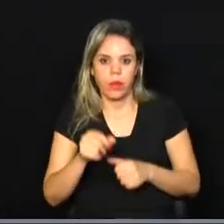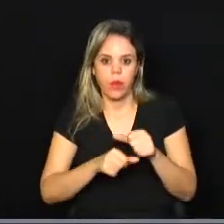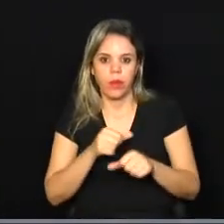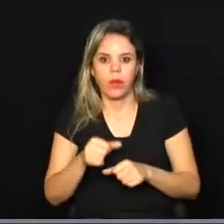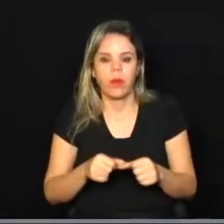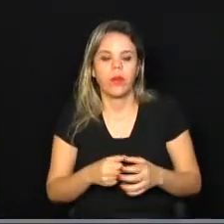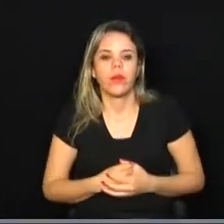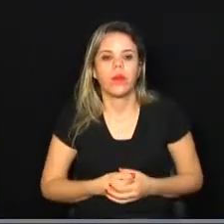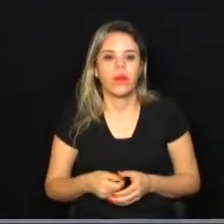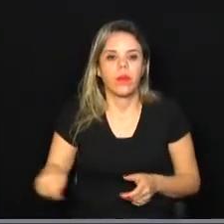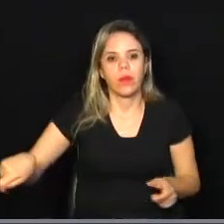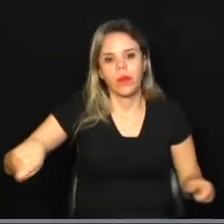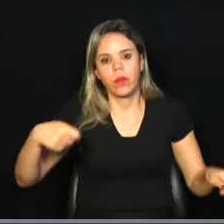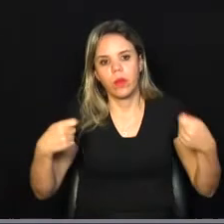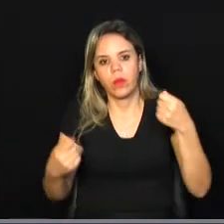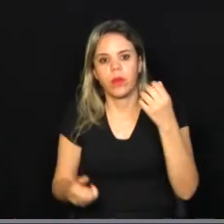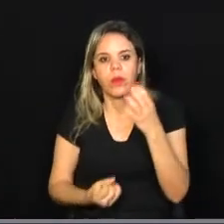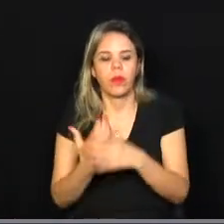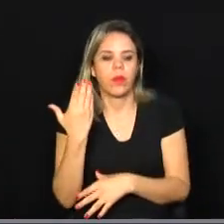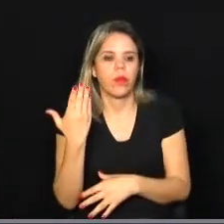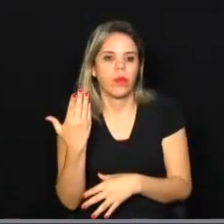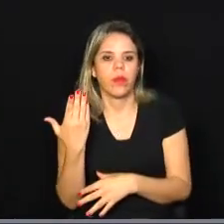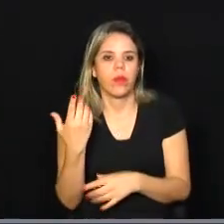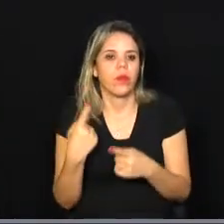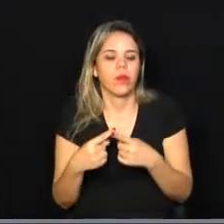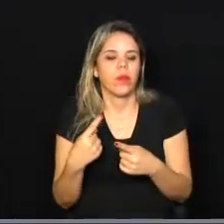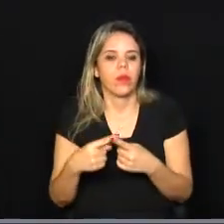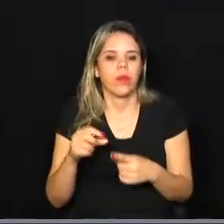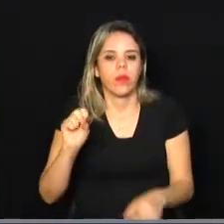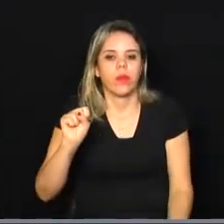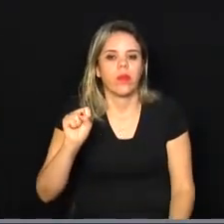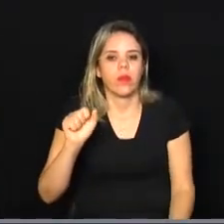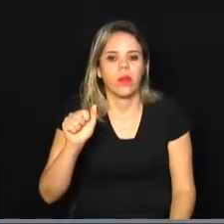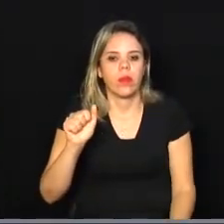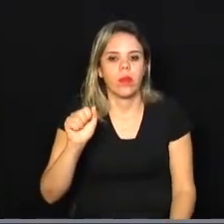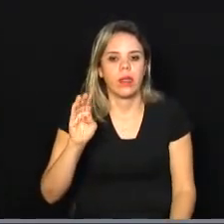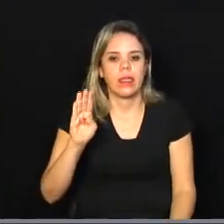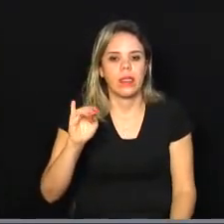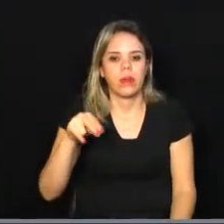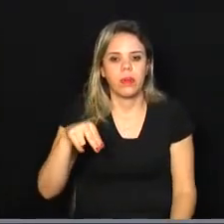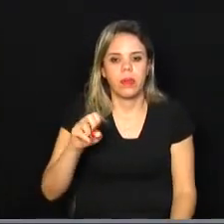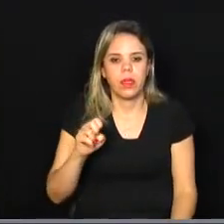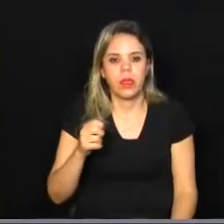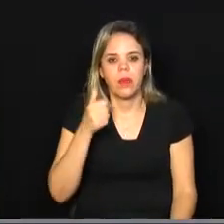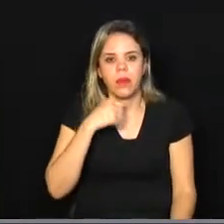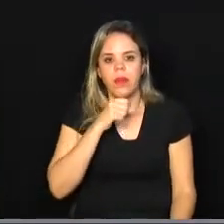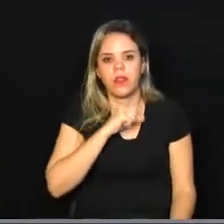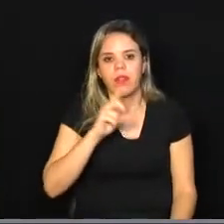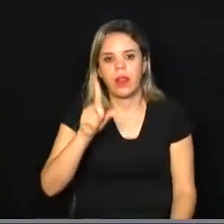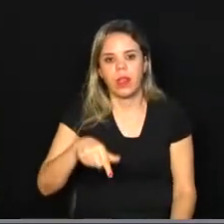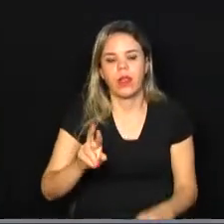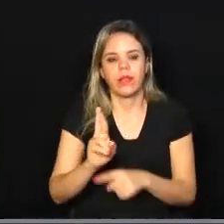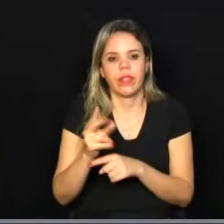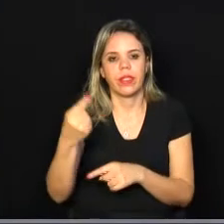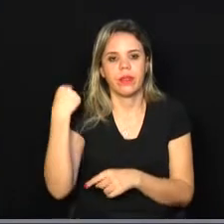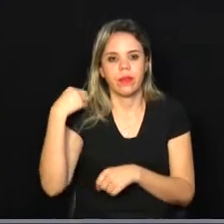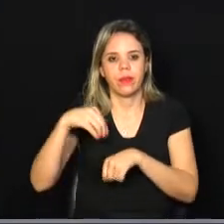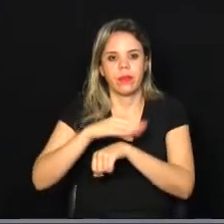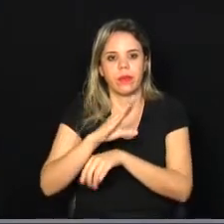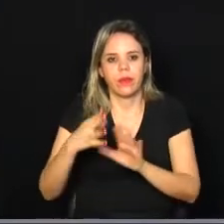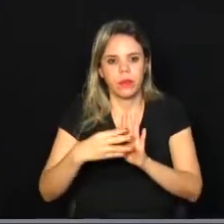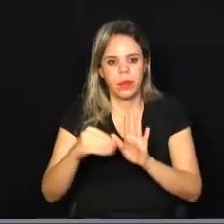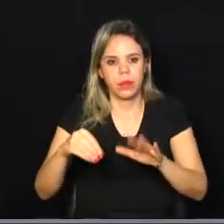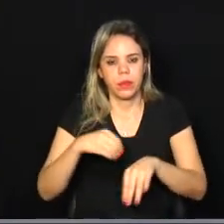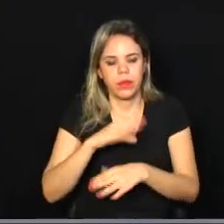né, para o tênis aconteceu porque a Sabine, minha irmã mais velha, sempre foi uma referência para mim. Ela é a minha